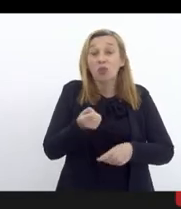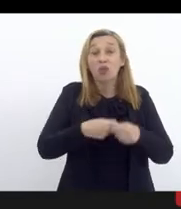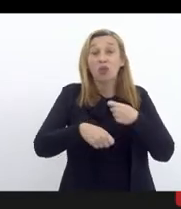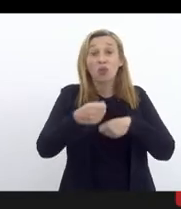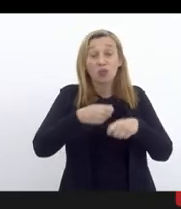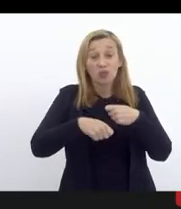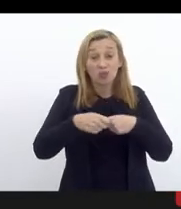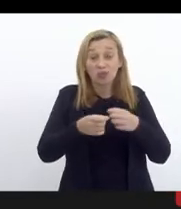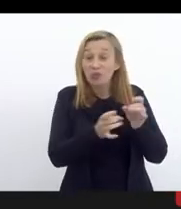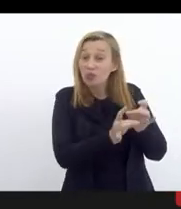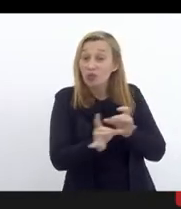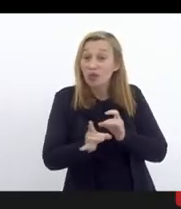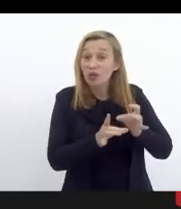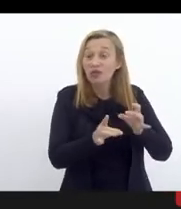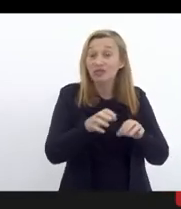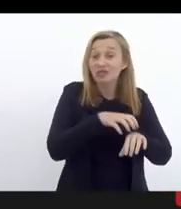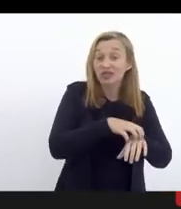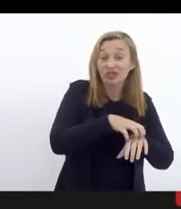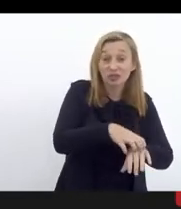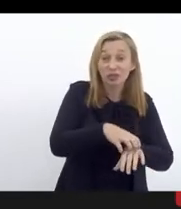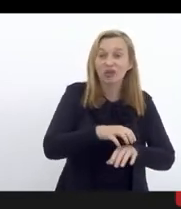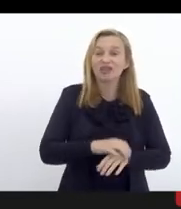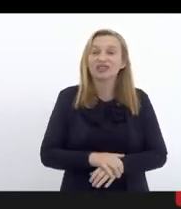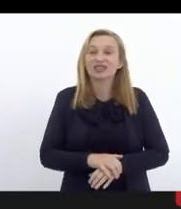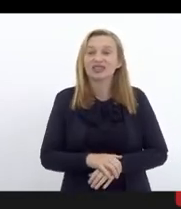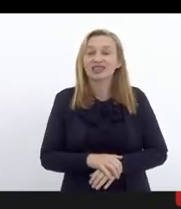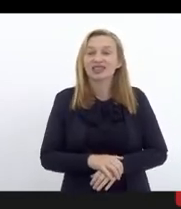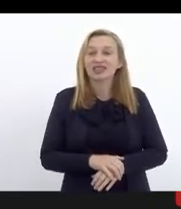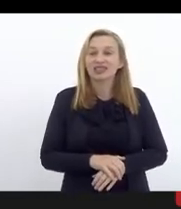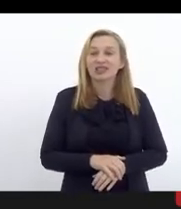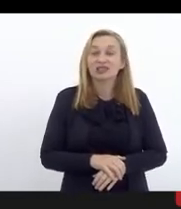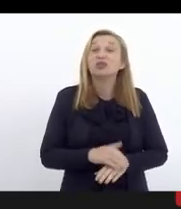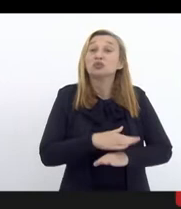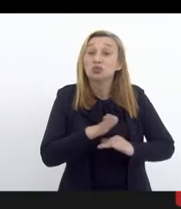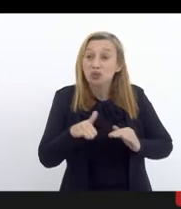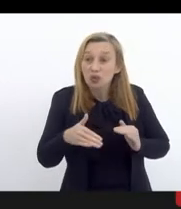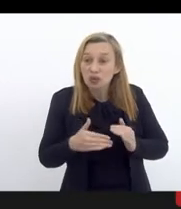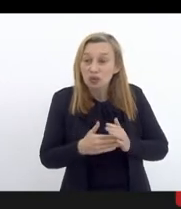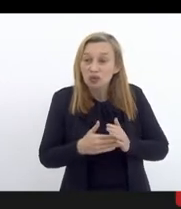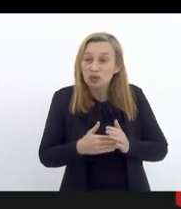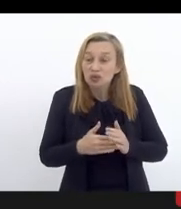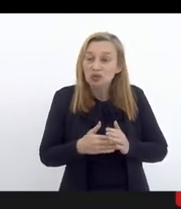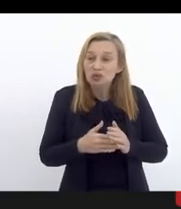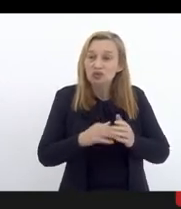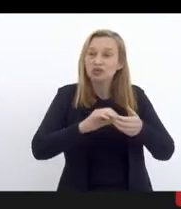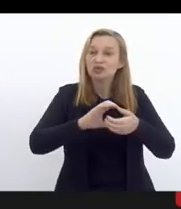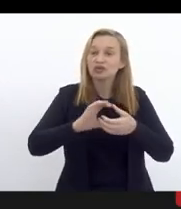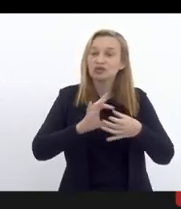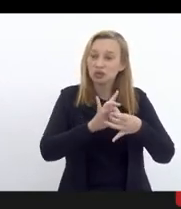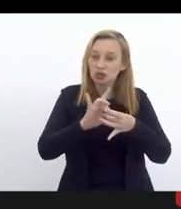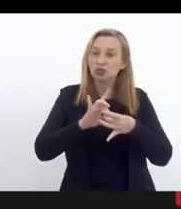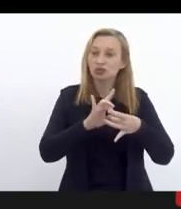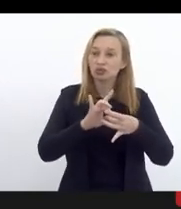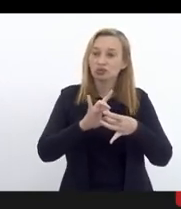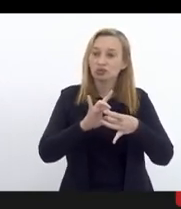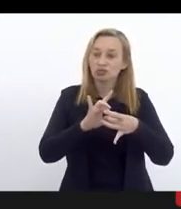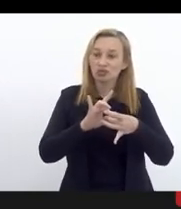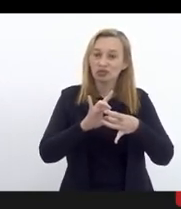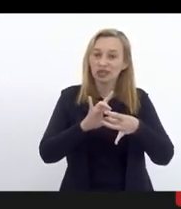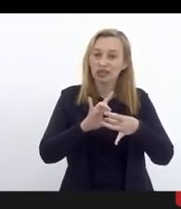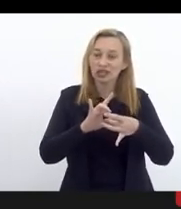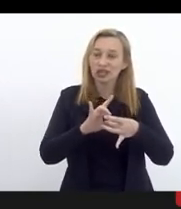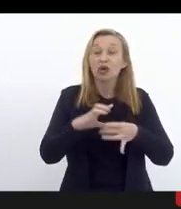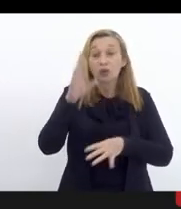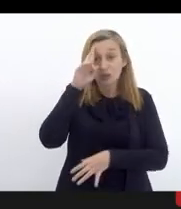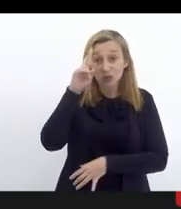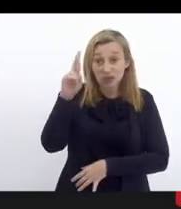o serviço, o transporte, enfim, todos que se envolvem nessa cadeia produtiva. O senhor